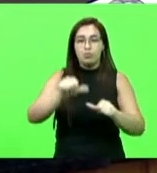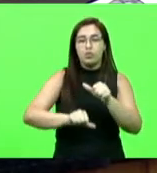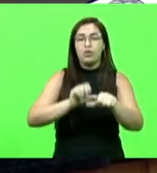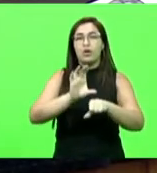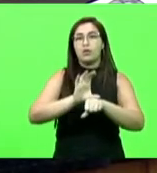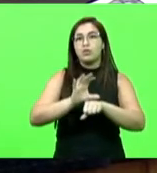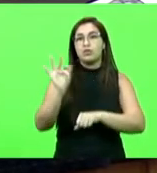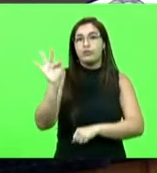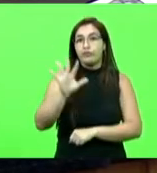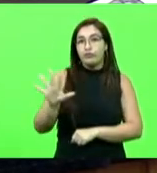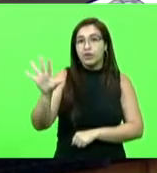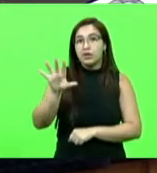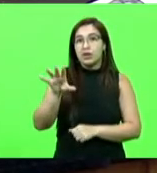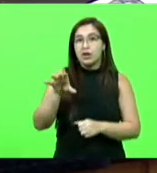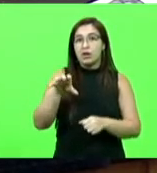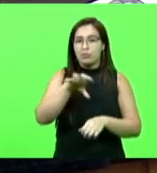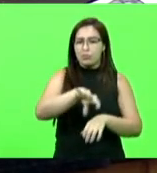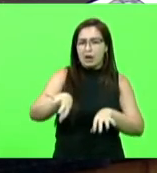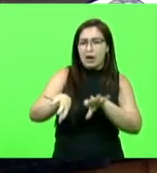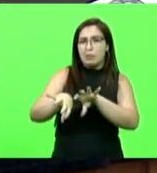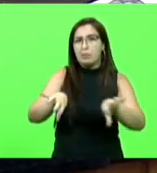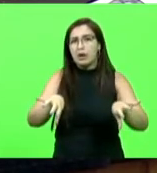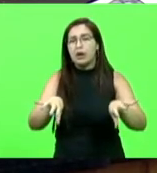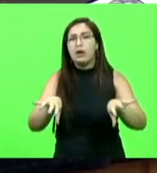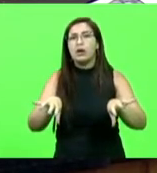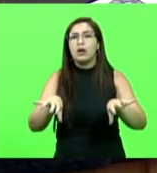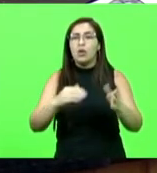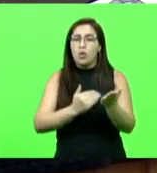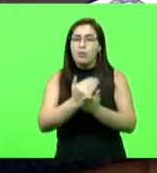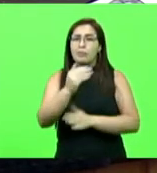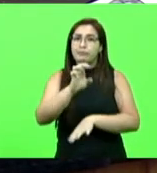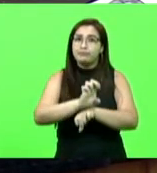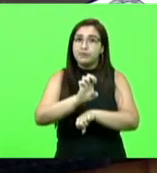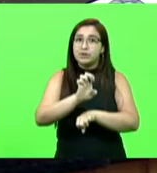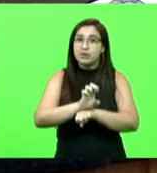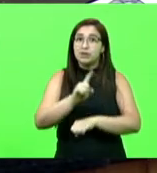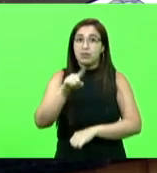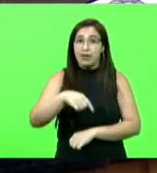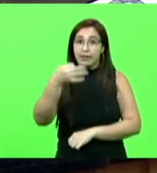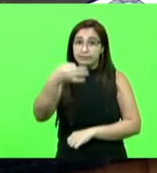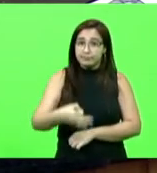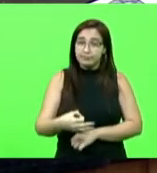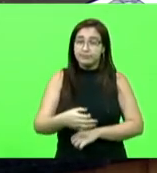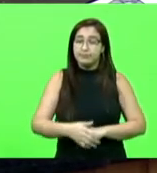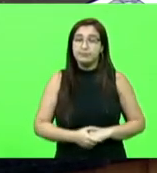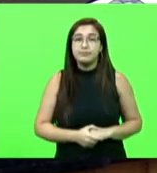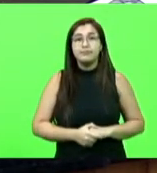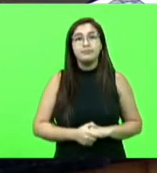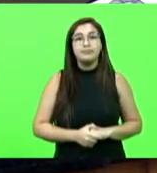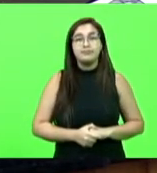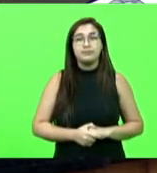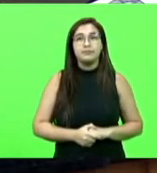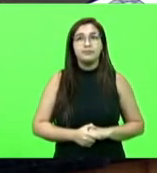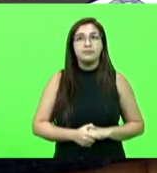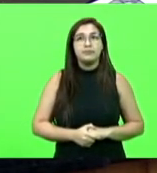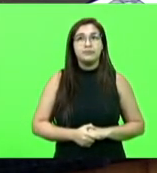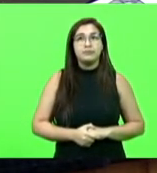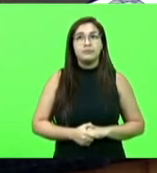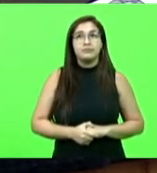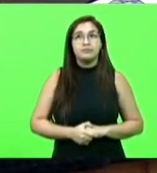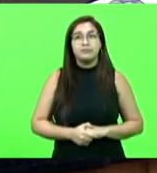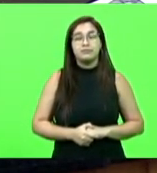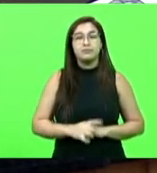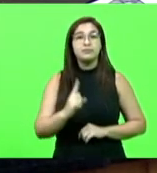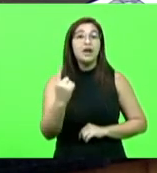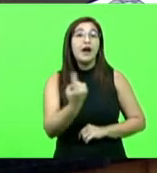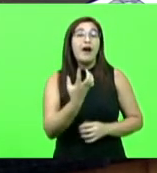de forma descentralizada, iniciando pelos estados, é a forma correta. E o que nós queremos mudar? Nós queremos